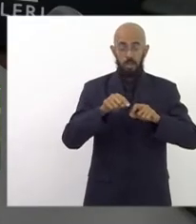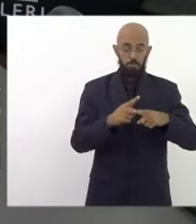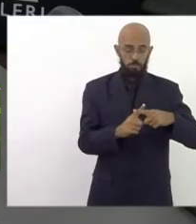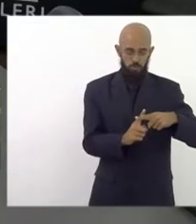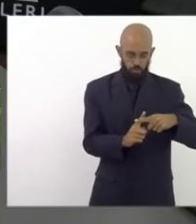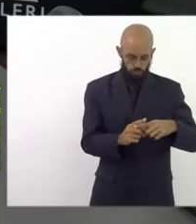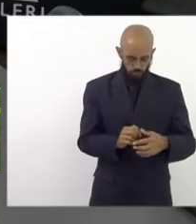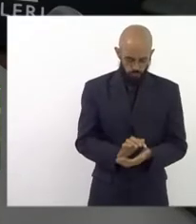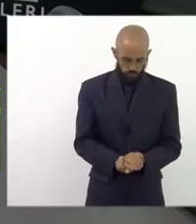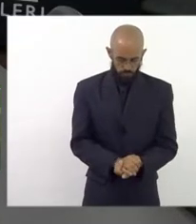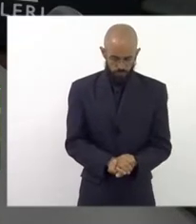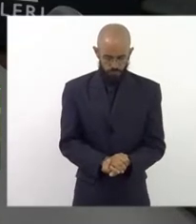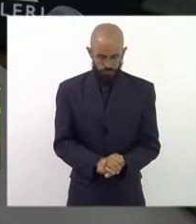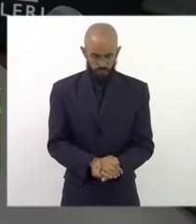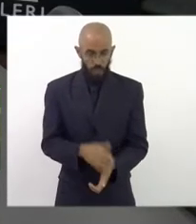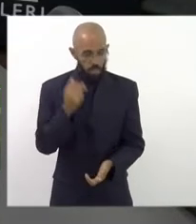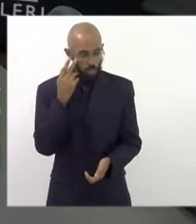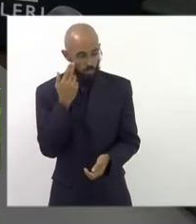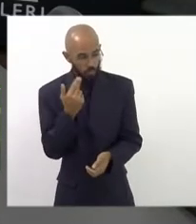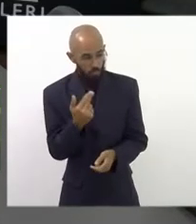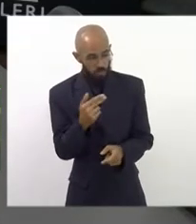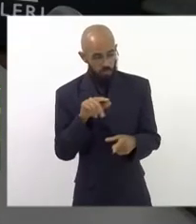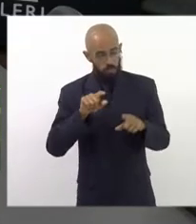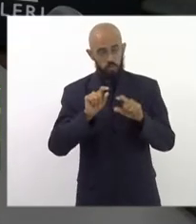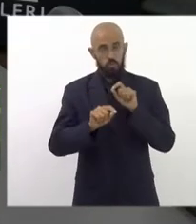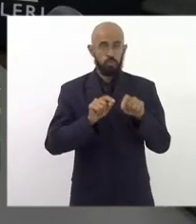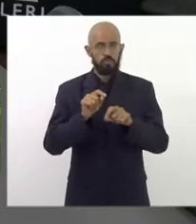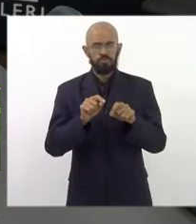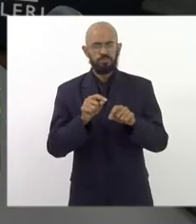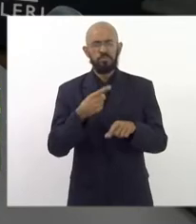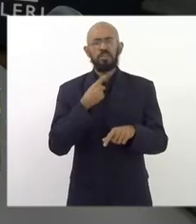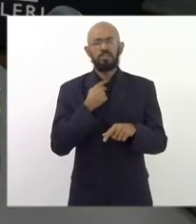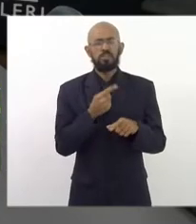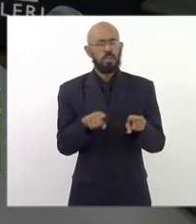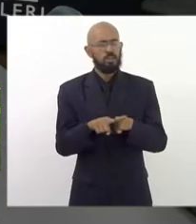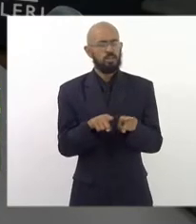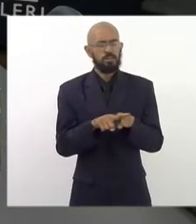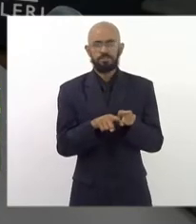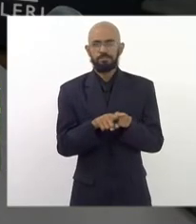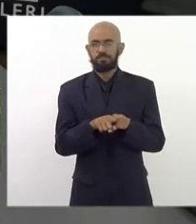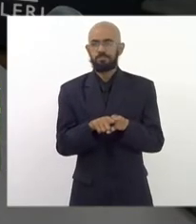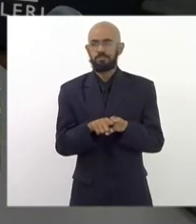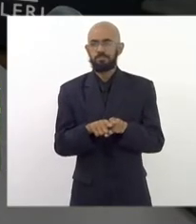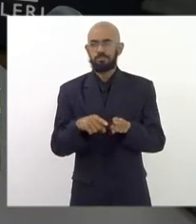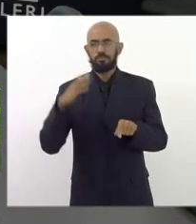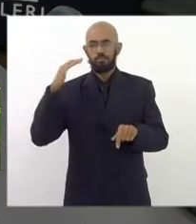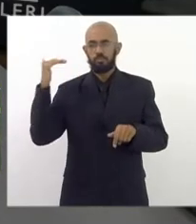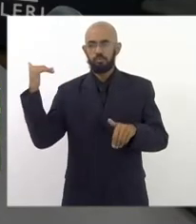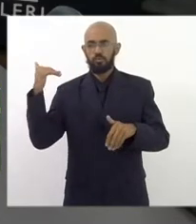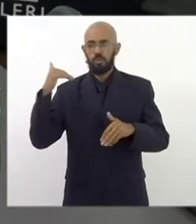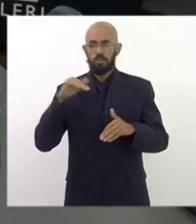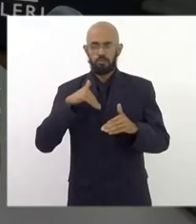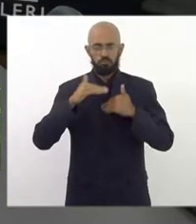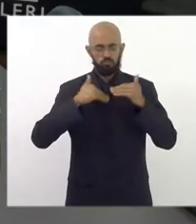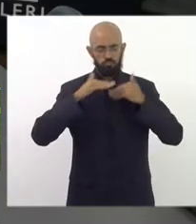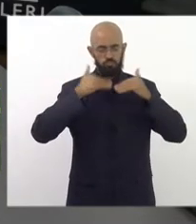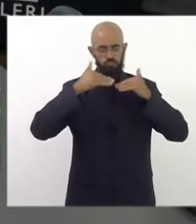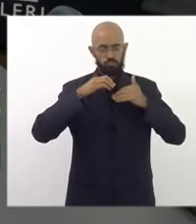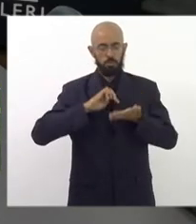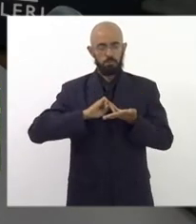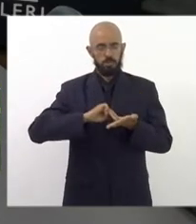né? E naturalmente, desejar a você sucesso na nova